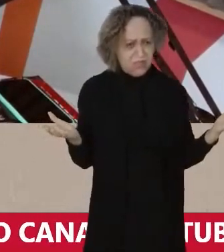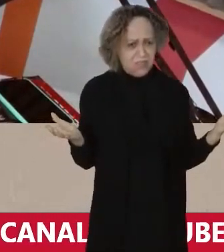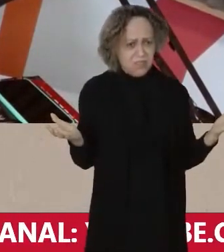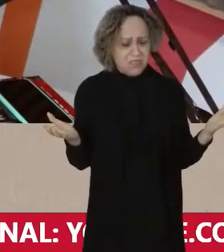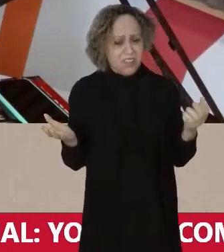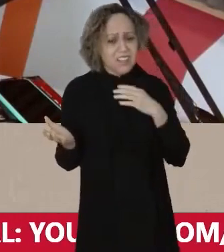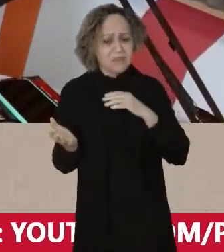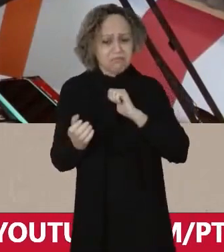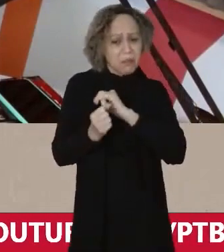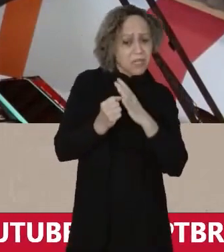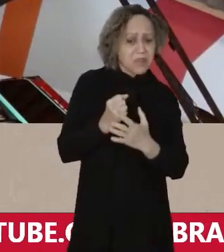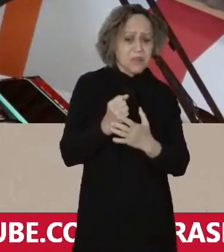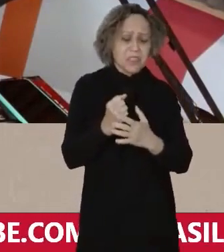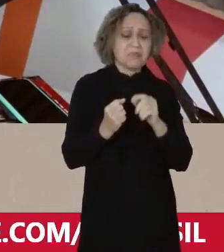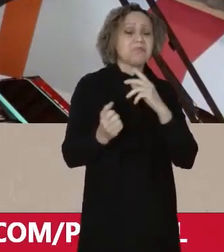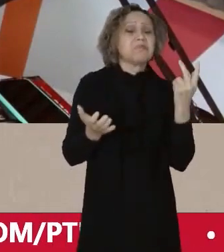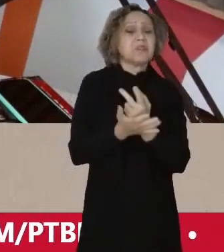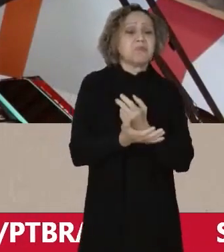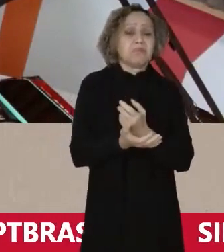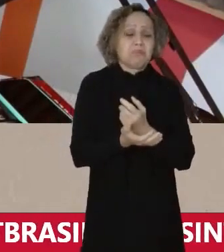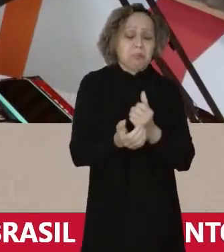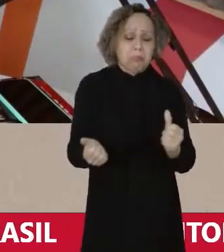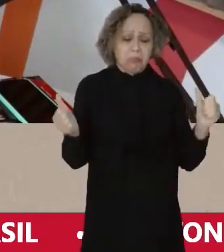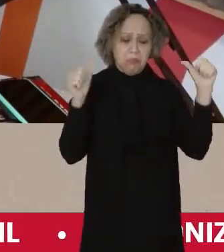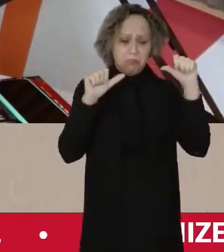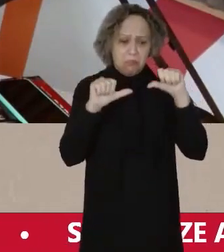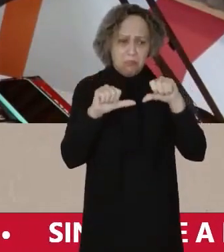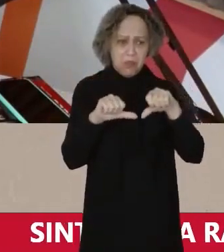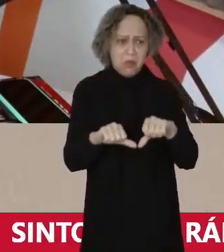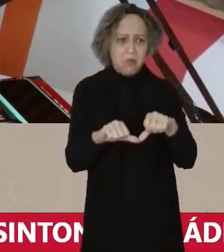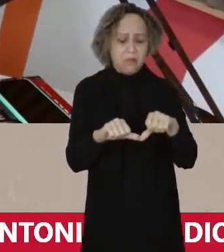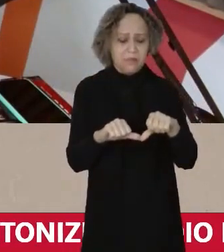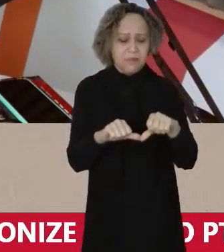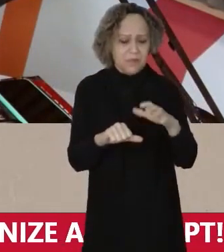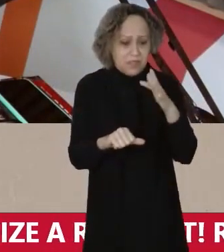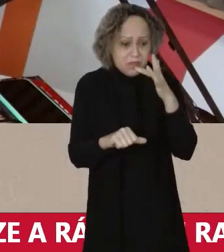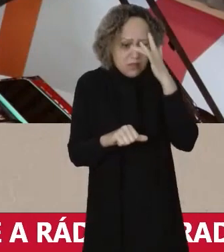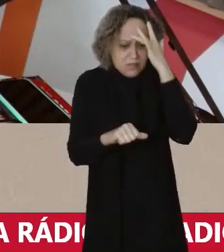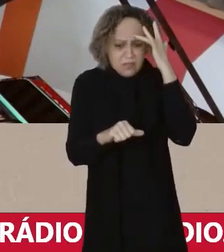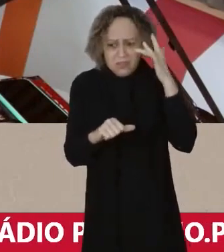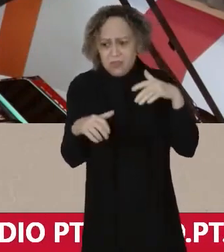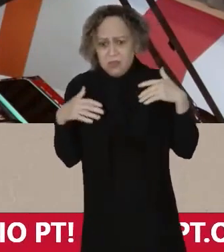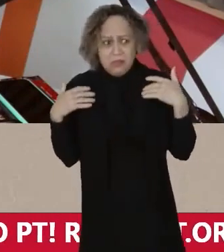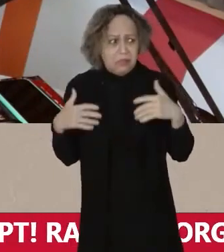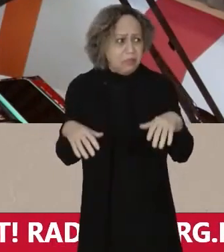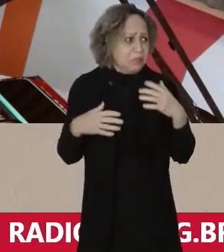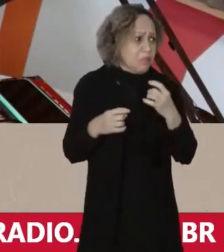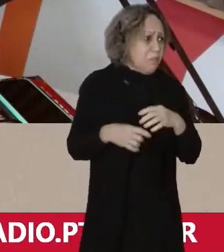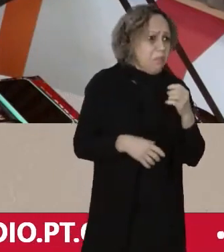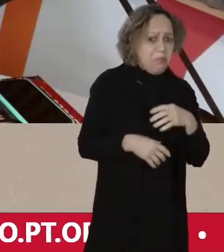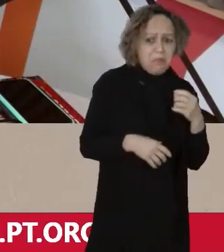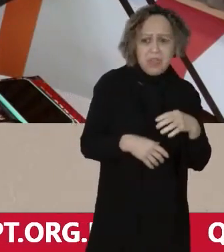fecha tudo. Para o medo, o terror, o povo que já vive